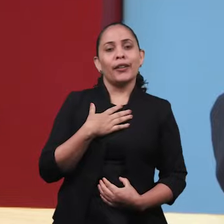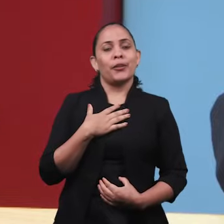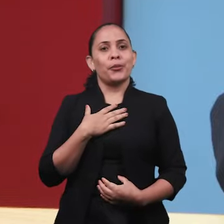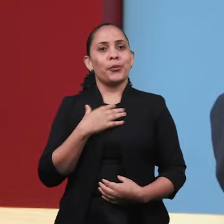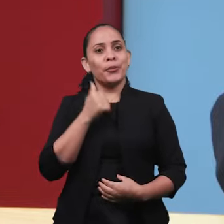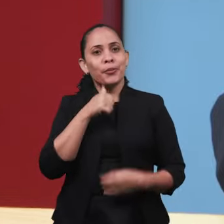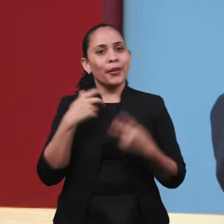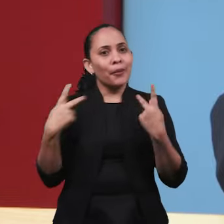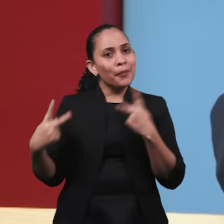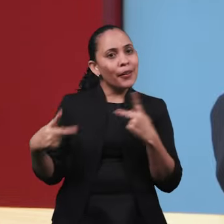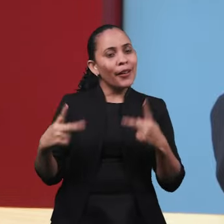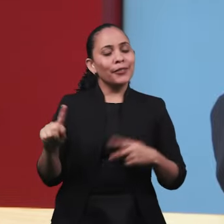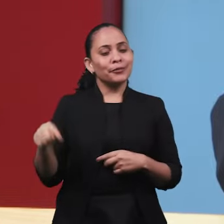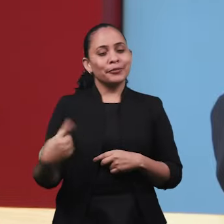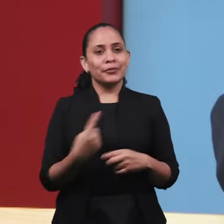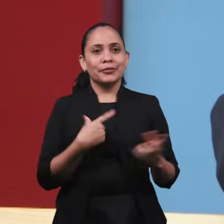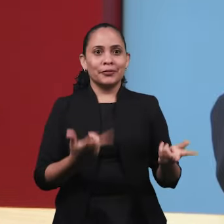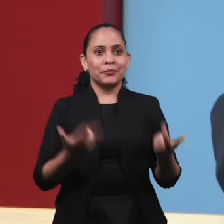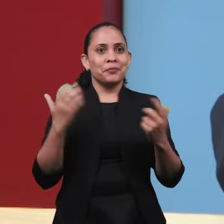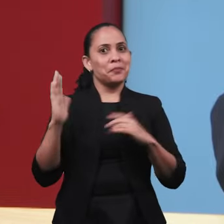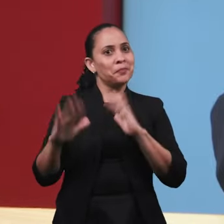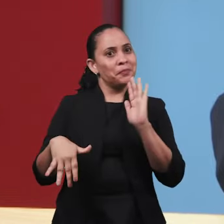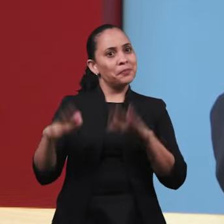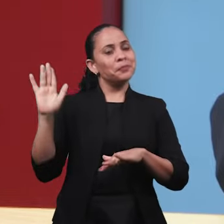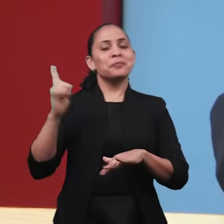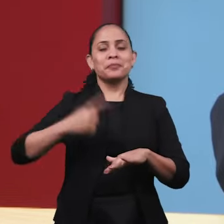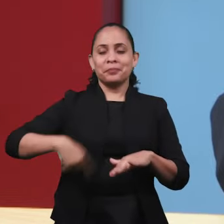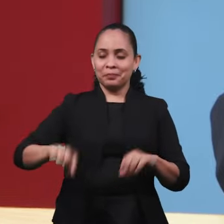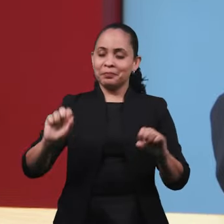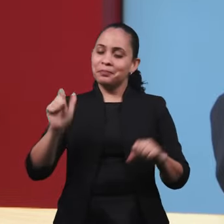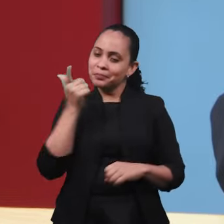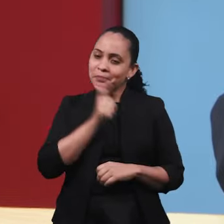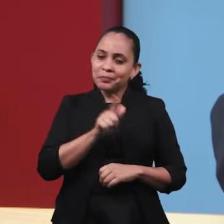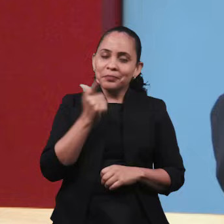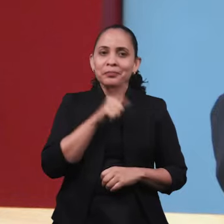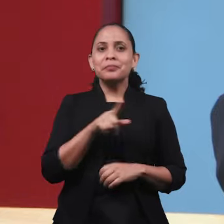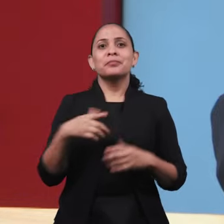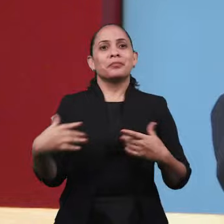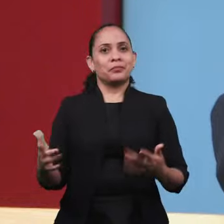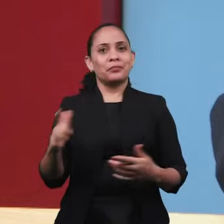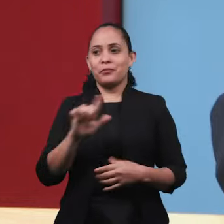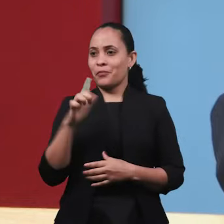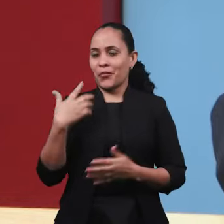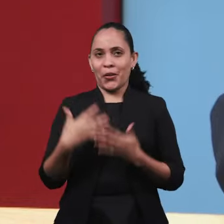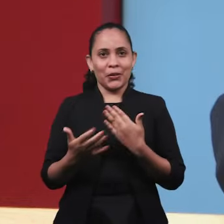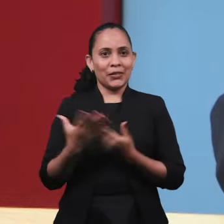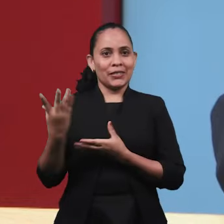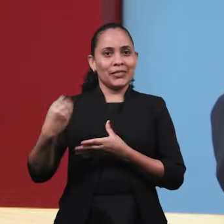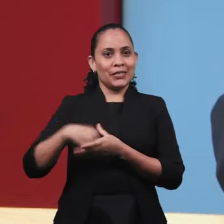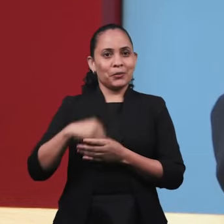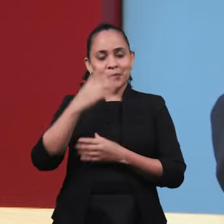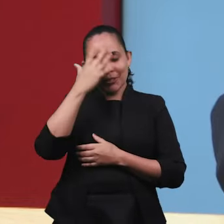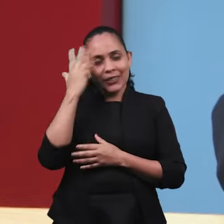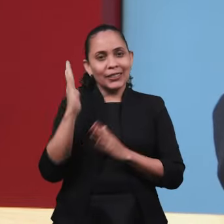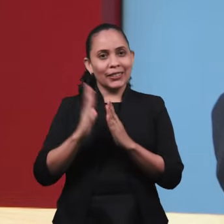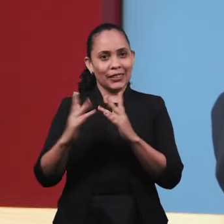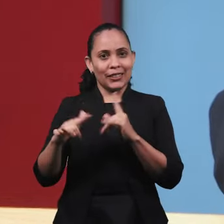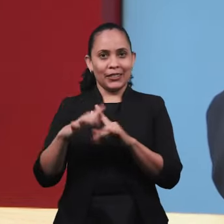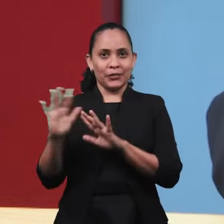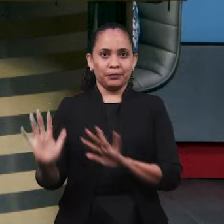que prega. Então a gente vê o desenvolvimento porque eles são capazes como qualquer outro membro dentro da igreja. É muito